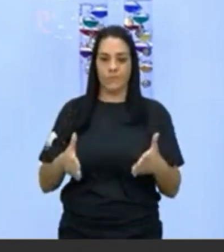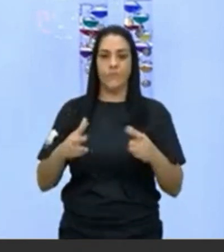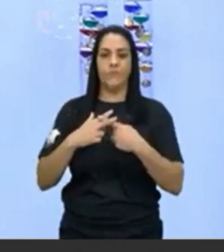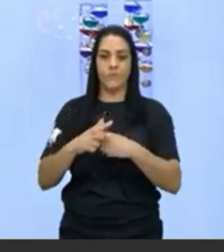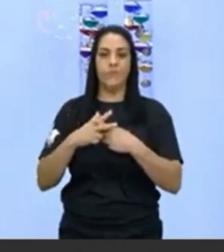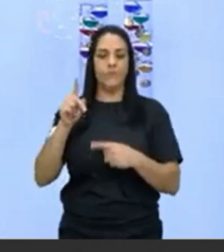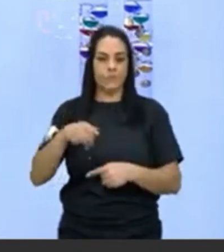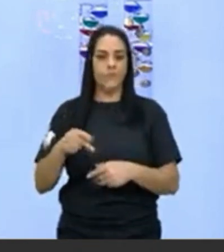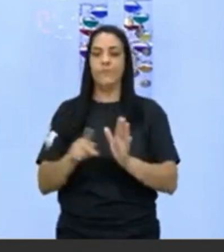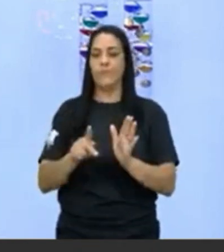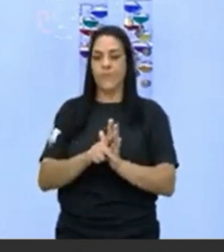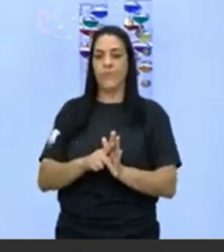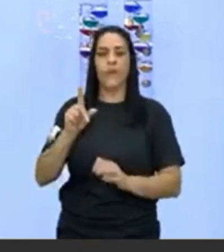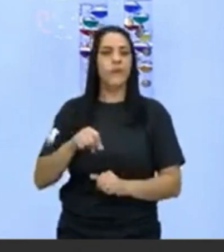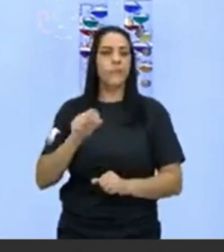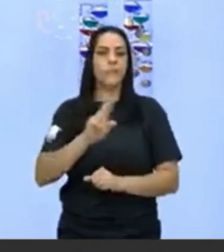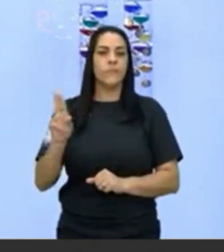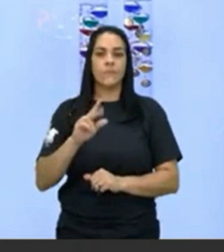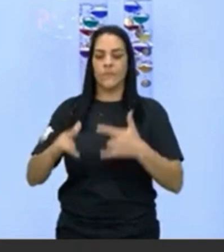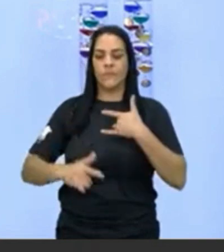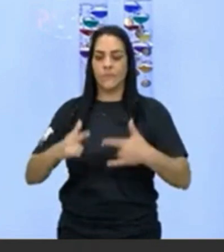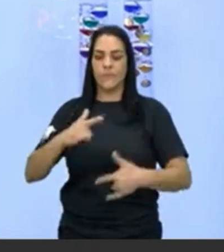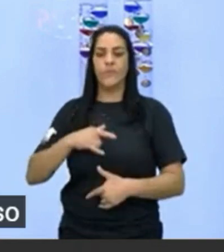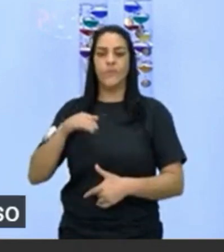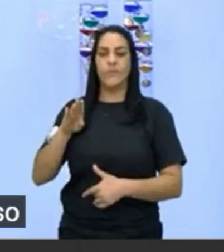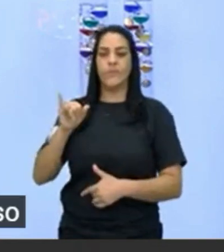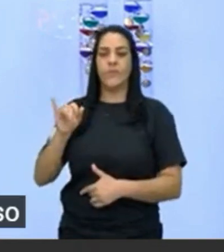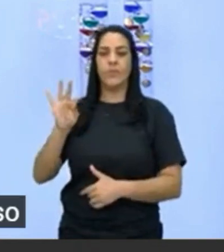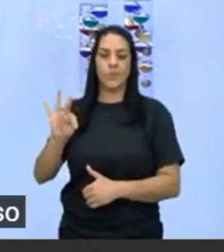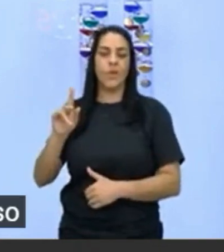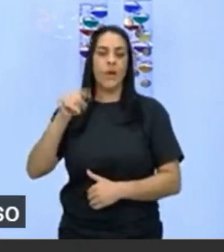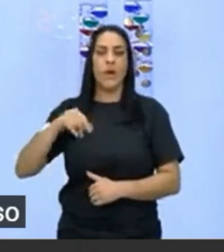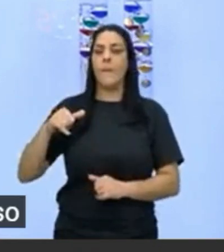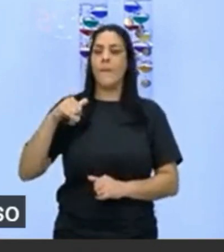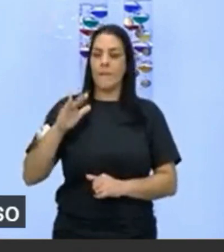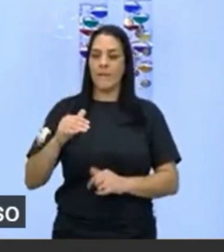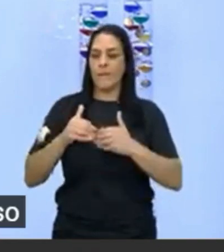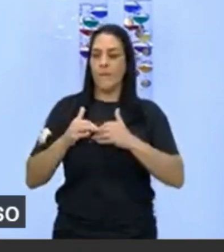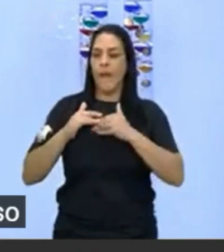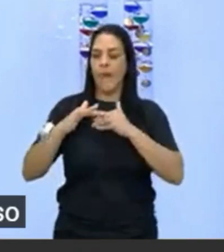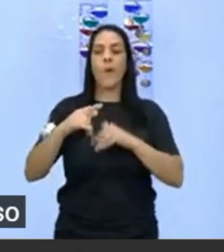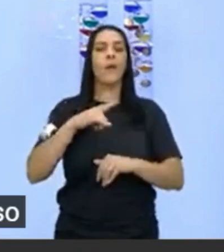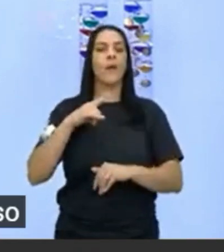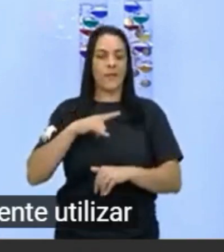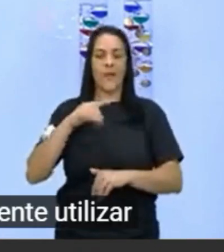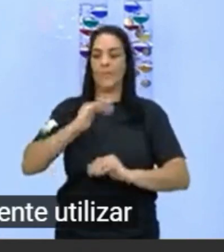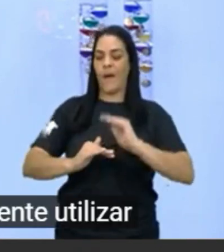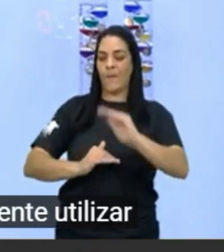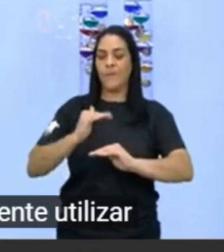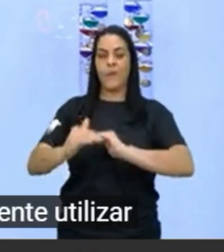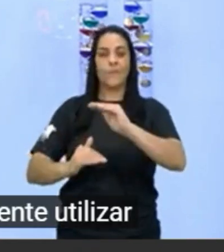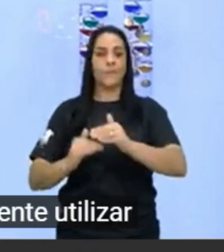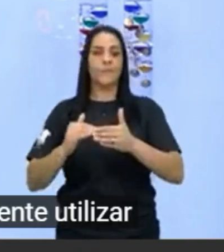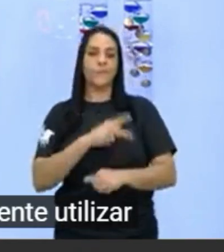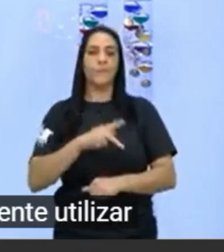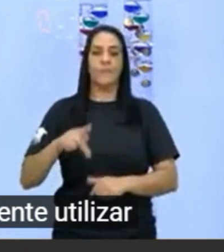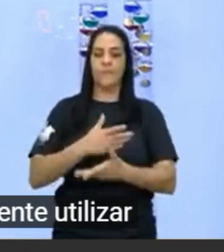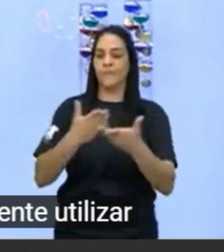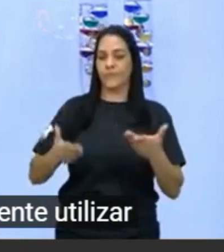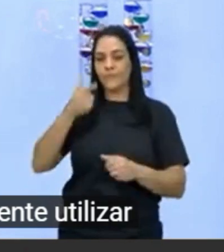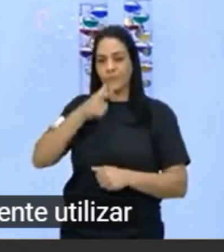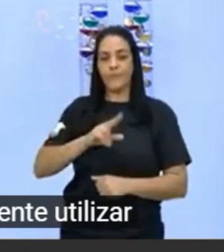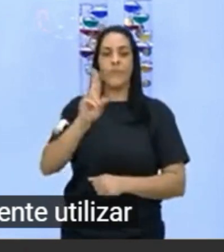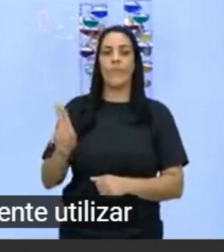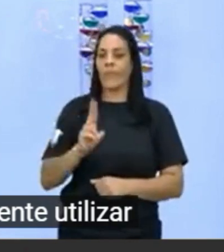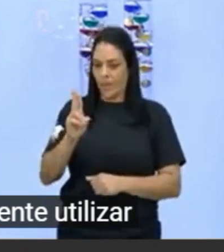que basicamente é uma categoria chamada RobotBit. É uma categoria mais uma extensão. E esse passo a passo, professor, para a gente